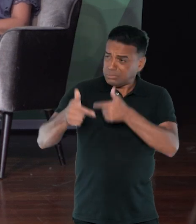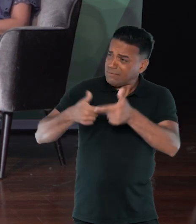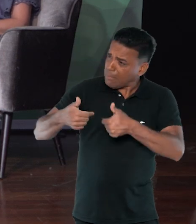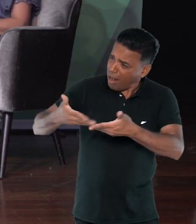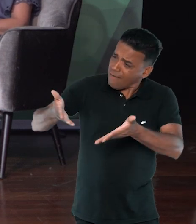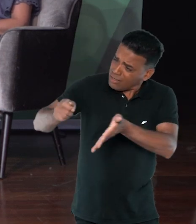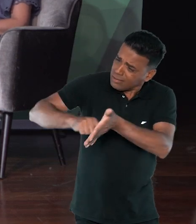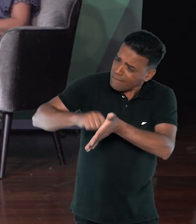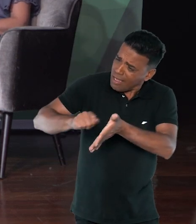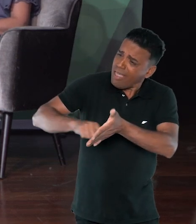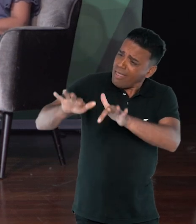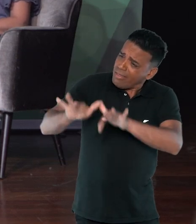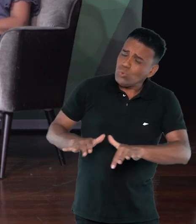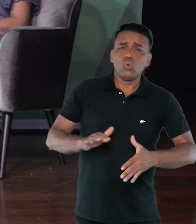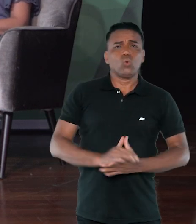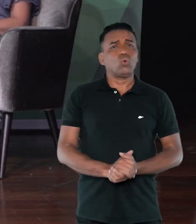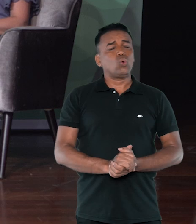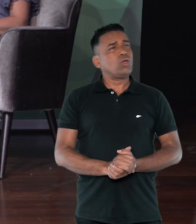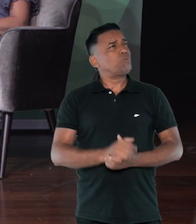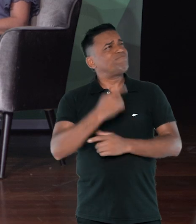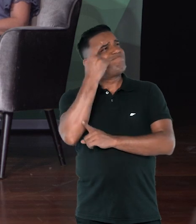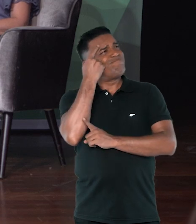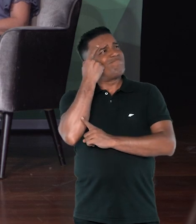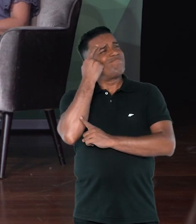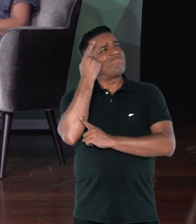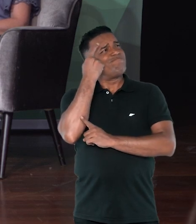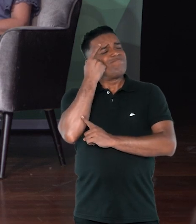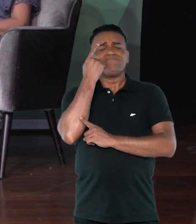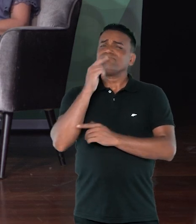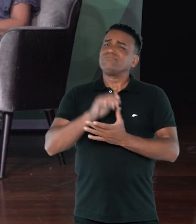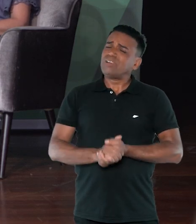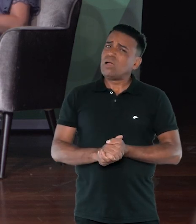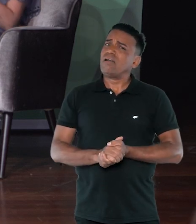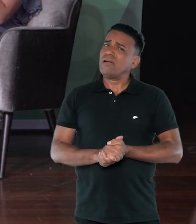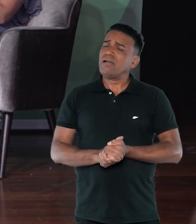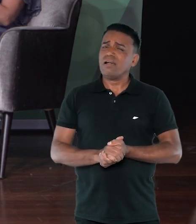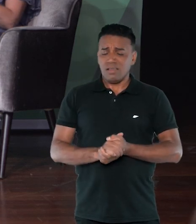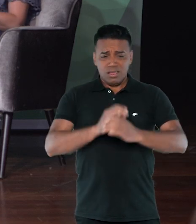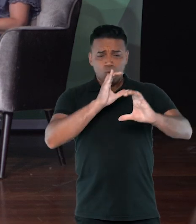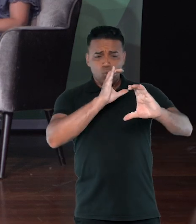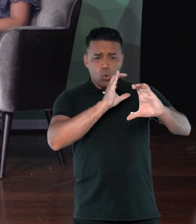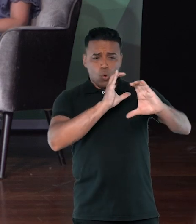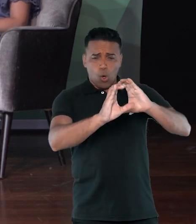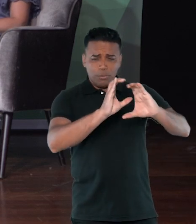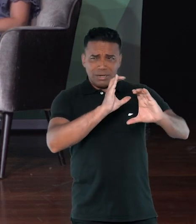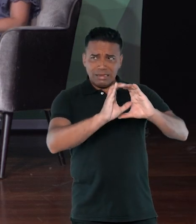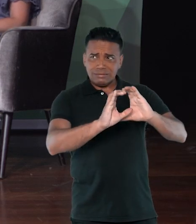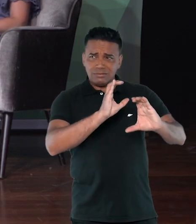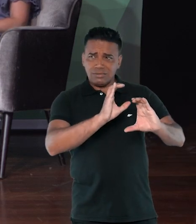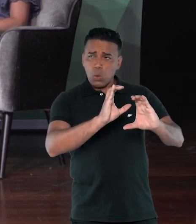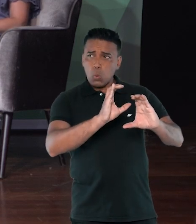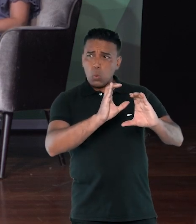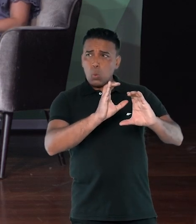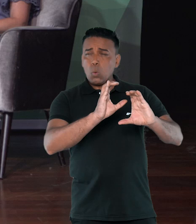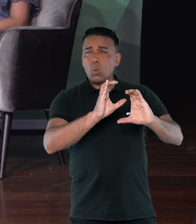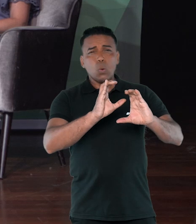isso, escrevendo. E aí eu fiquei pensando, falei: gente, a comunicação, né? Eu